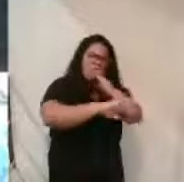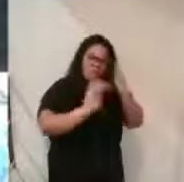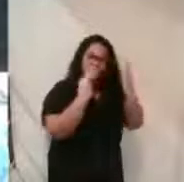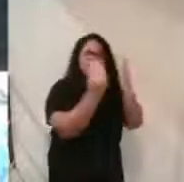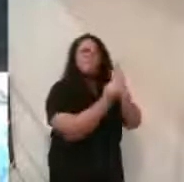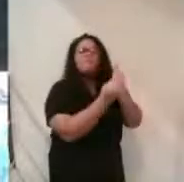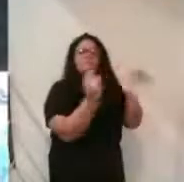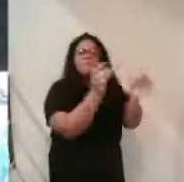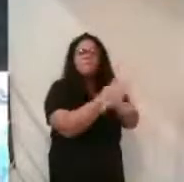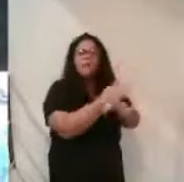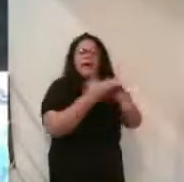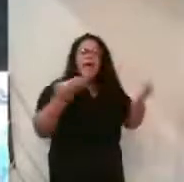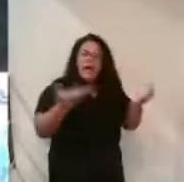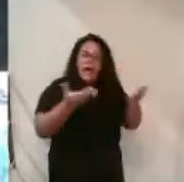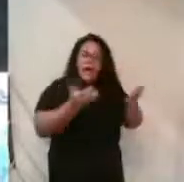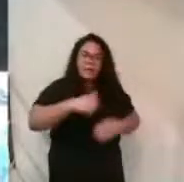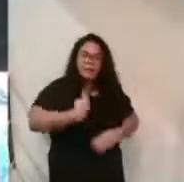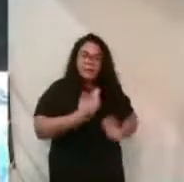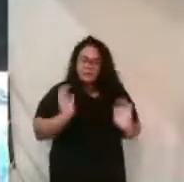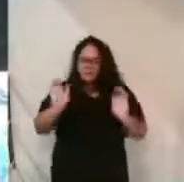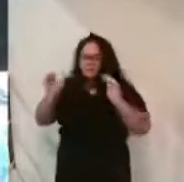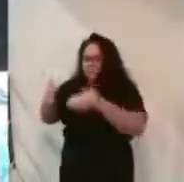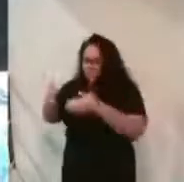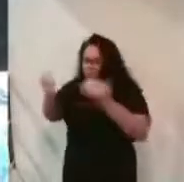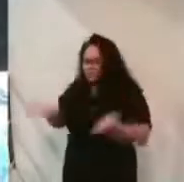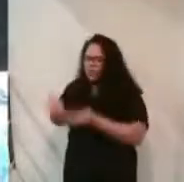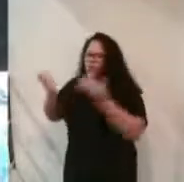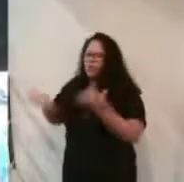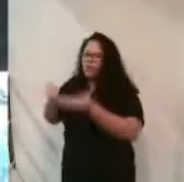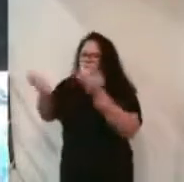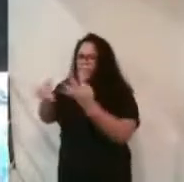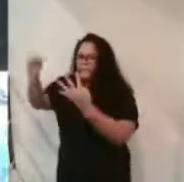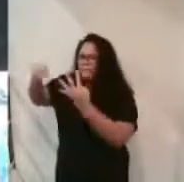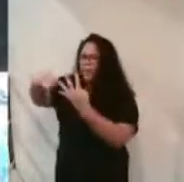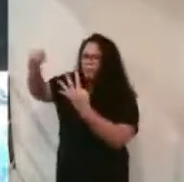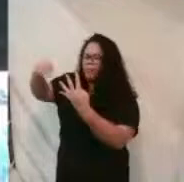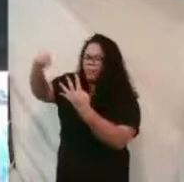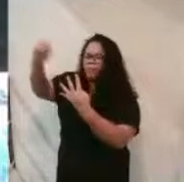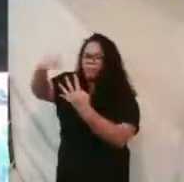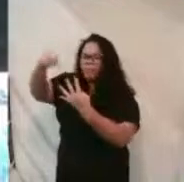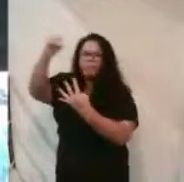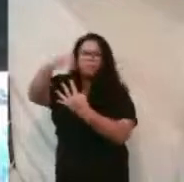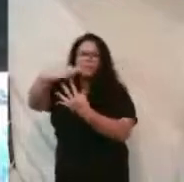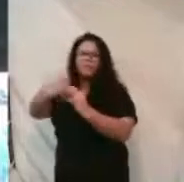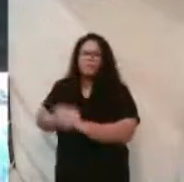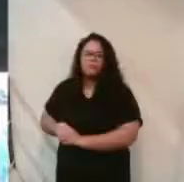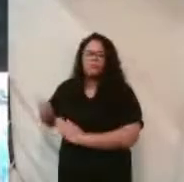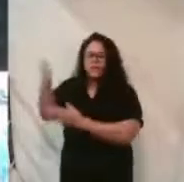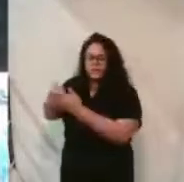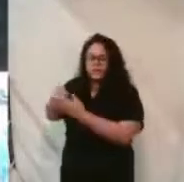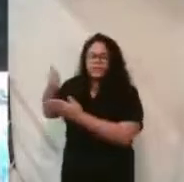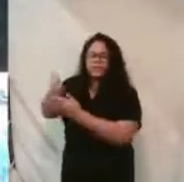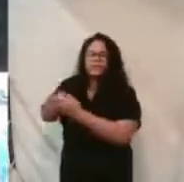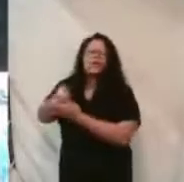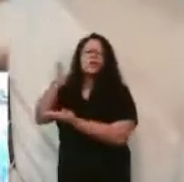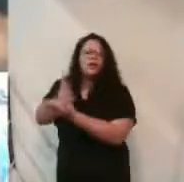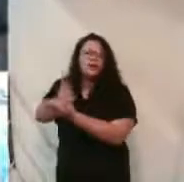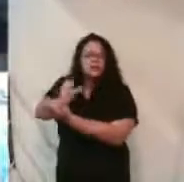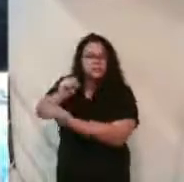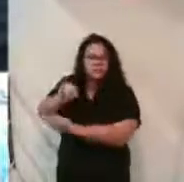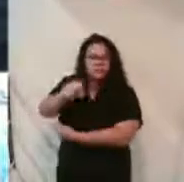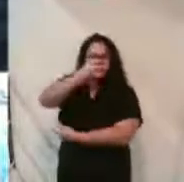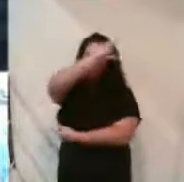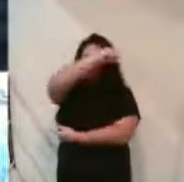todos os atores que estão envolvidos na geração dos resíduos possam cumprir efetivamente o seu papel,